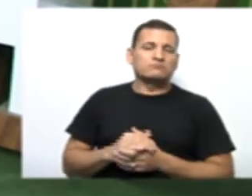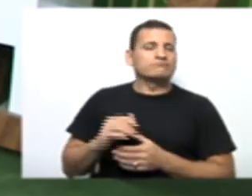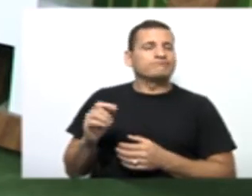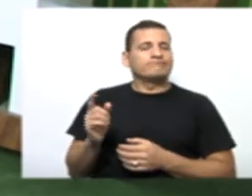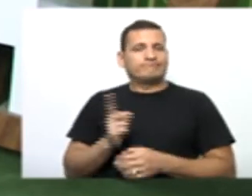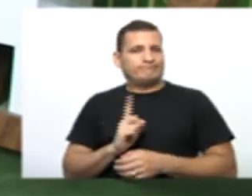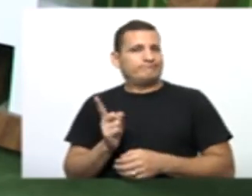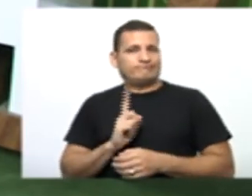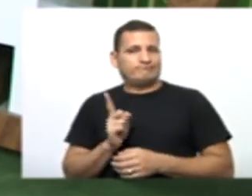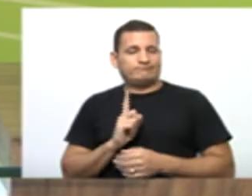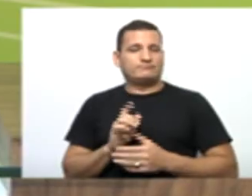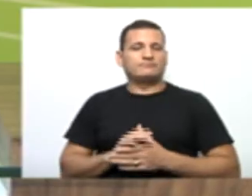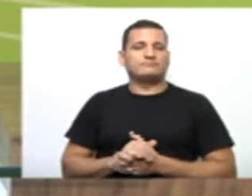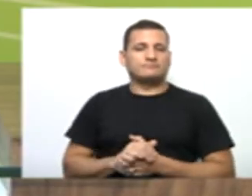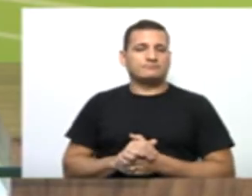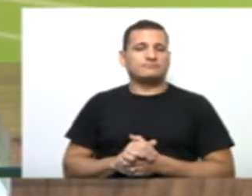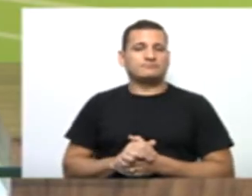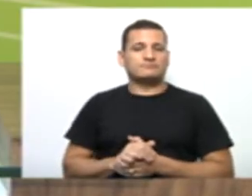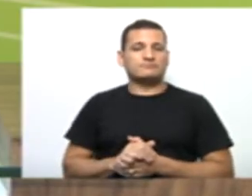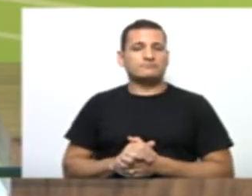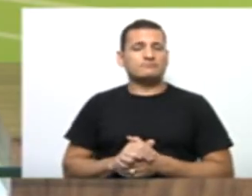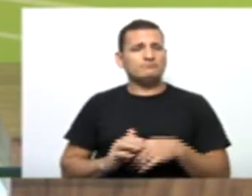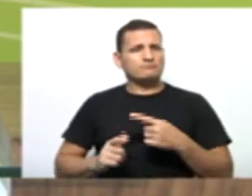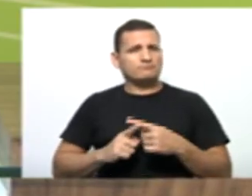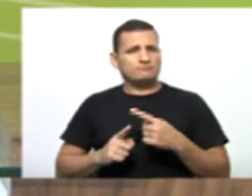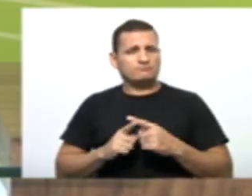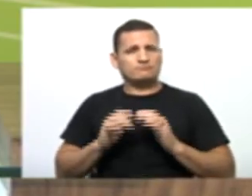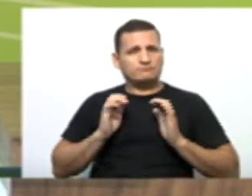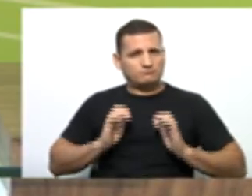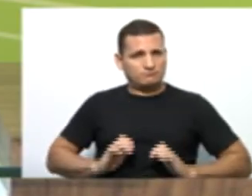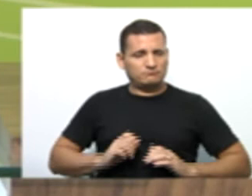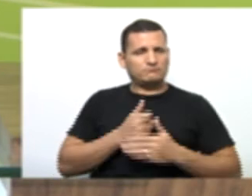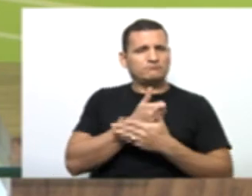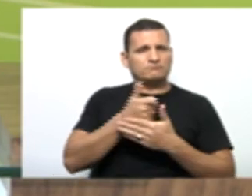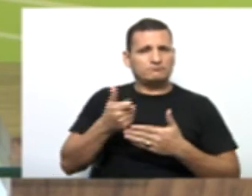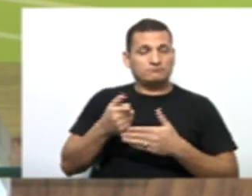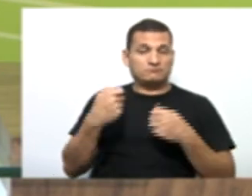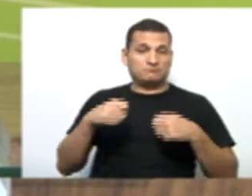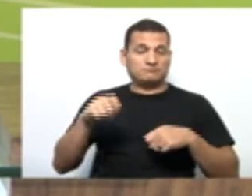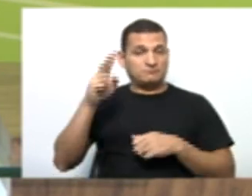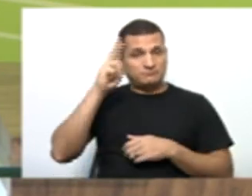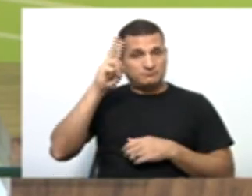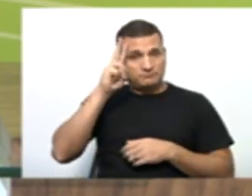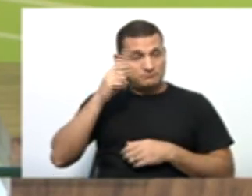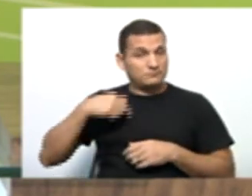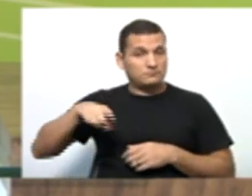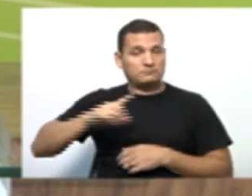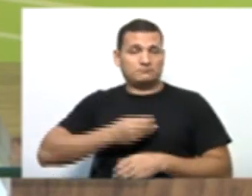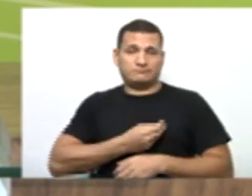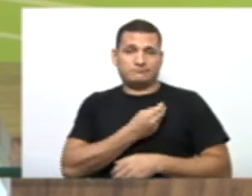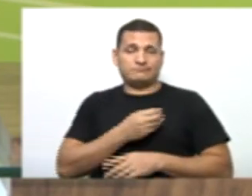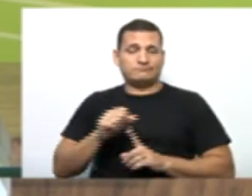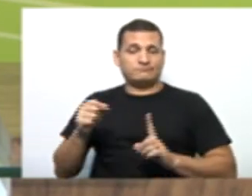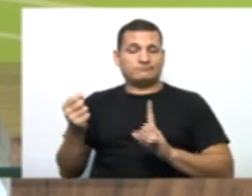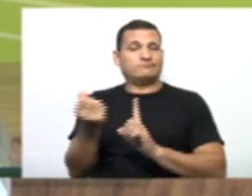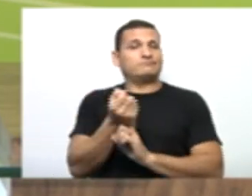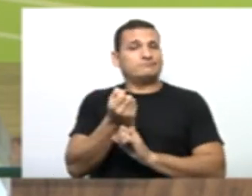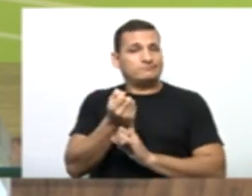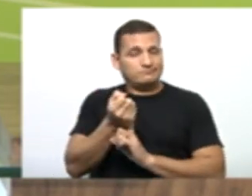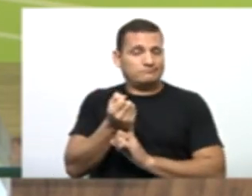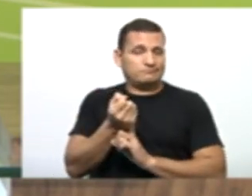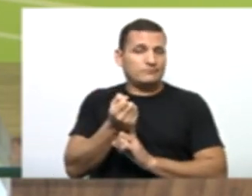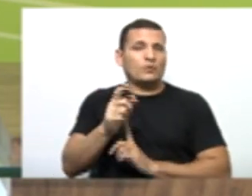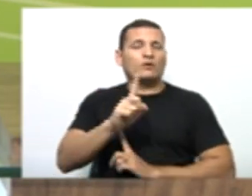nós falamos num ponto de vista ético-moral, é preciso lembrar que nós vivemos em sociedade e não dá para pensar só no